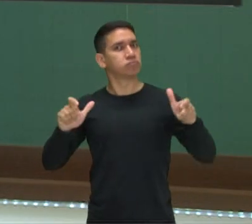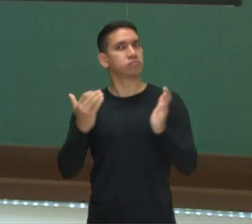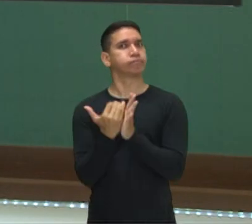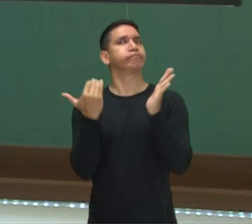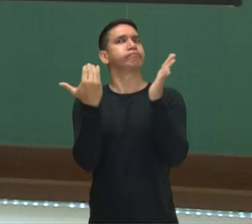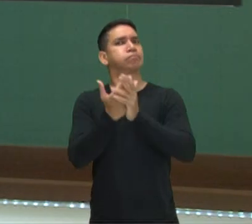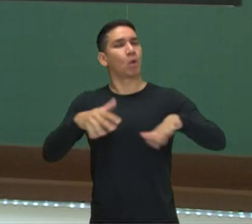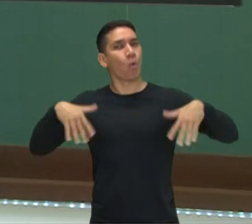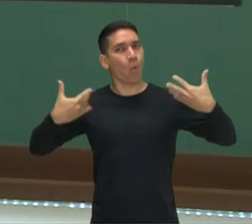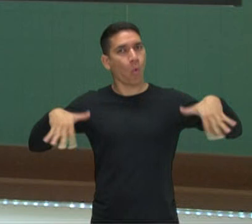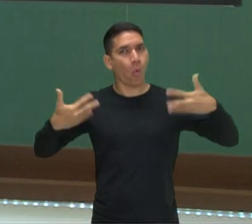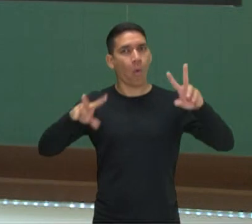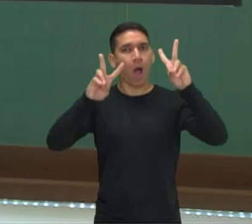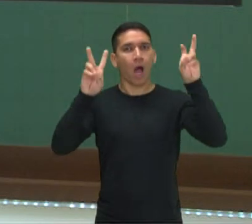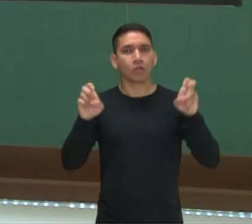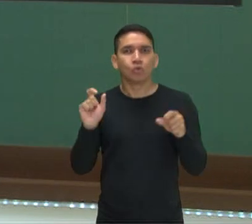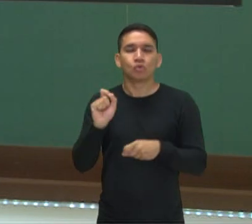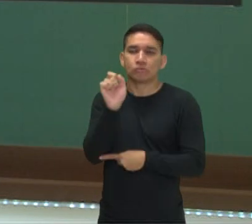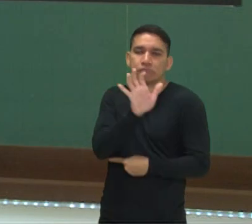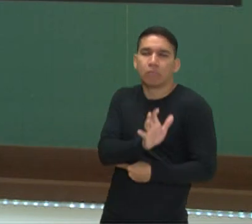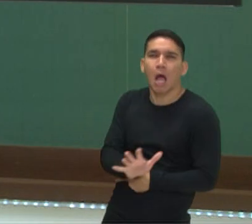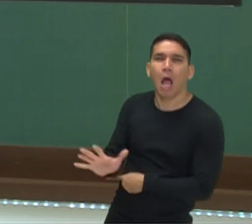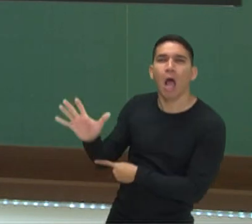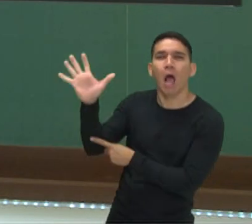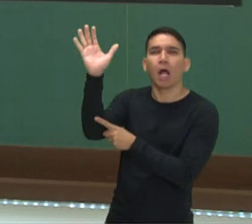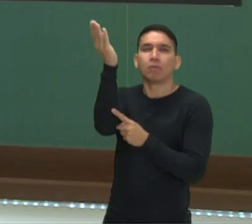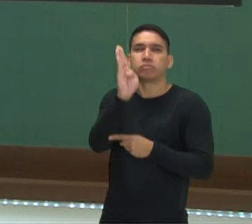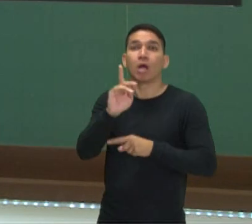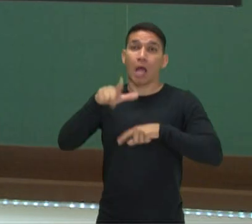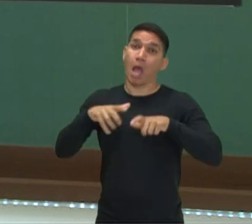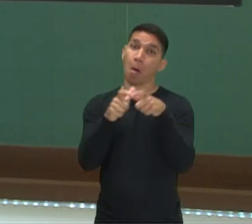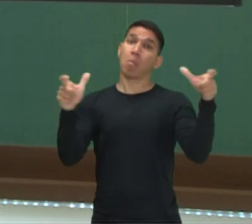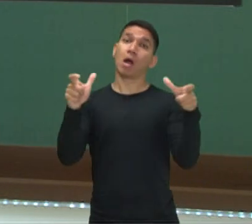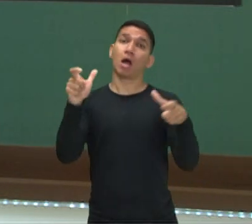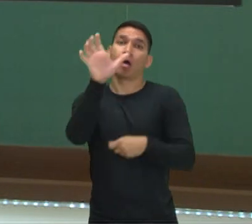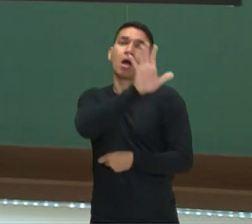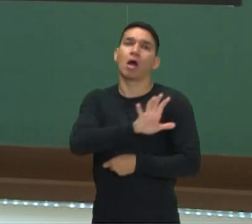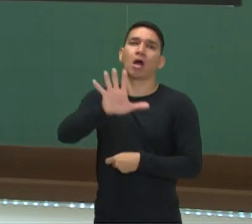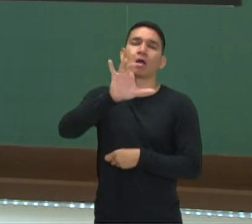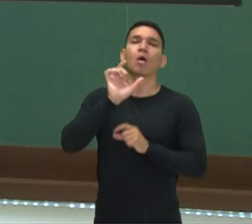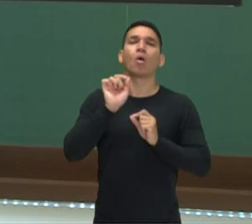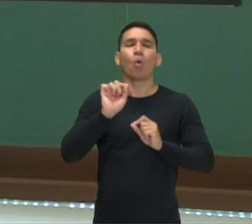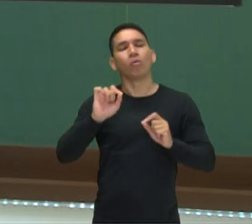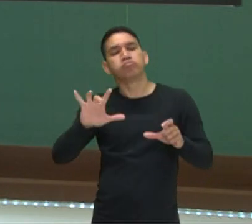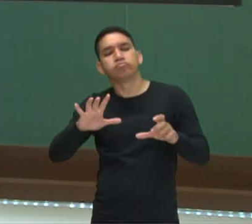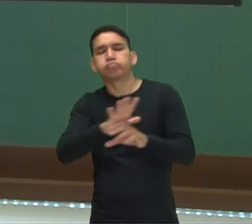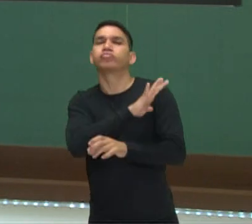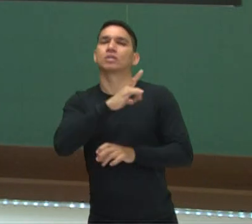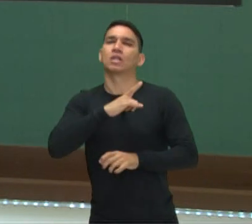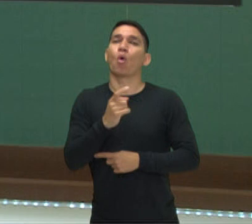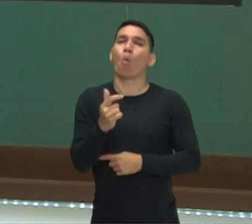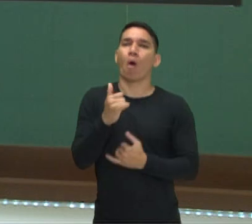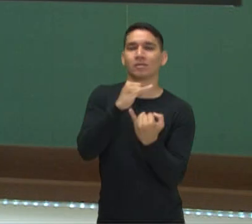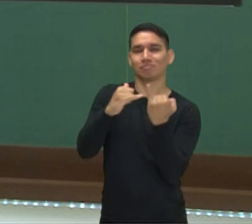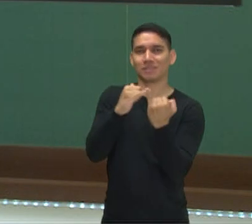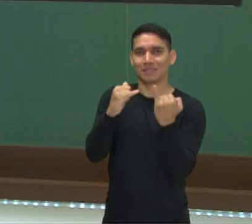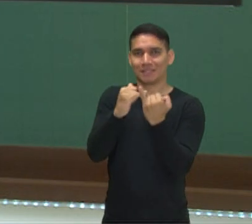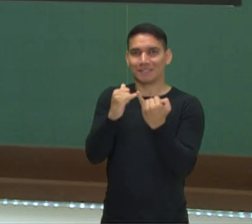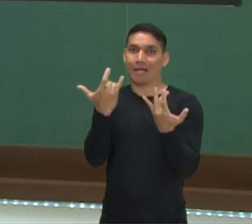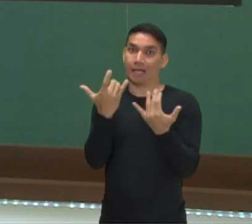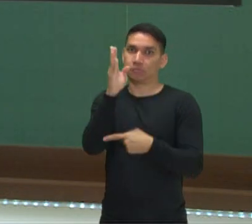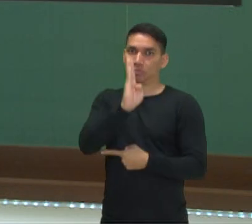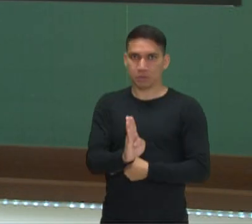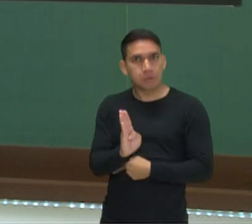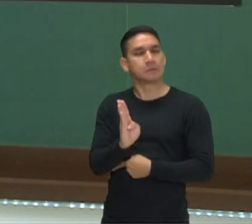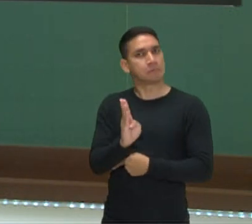de tamanho, de extensão territorial. É a maior região, ocupando quase metade ali do território brasileiro. Então, vejam